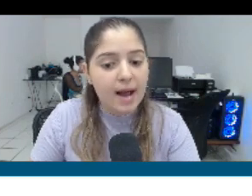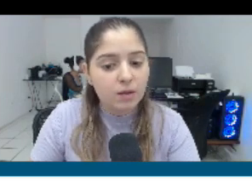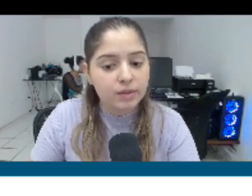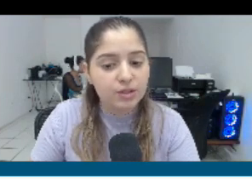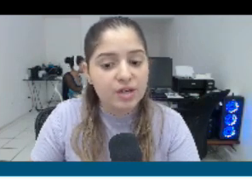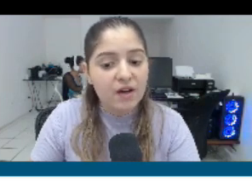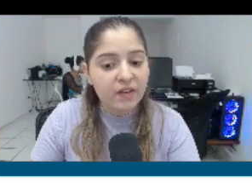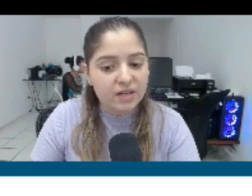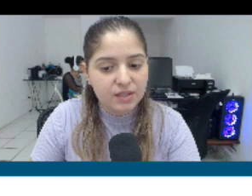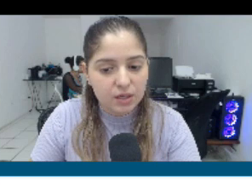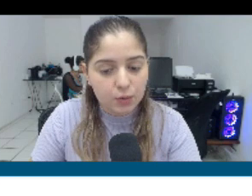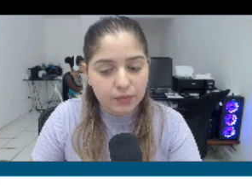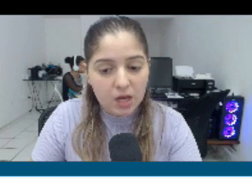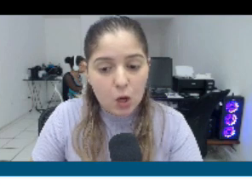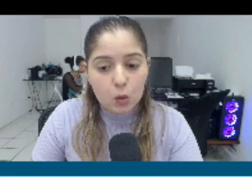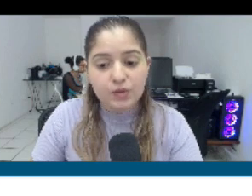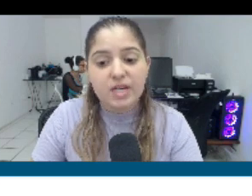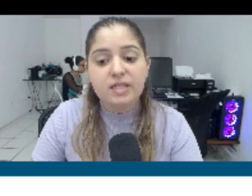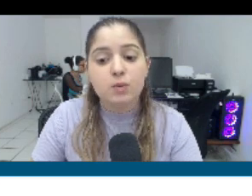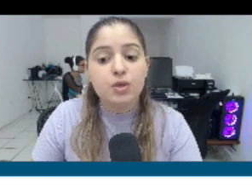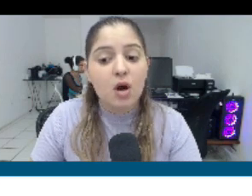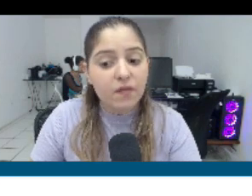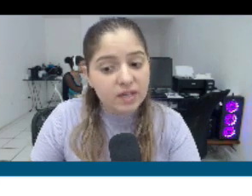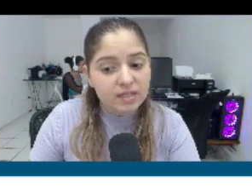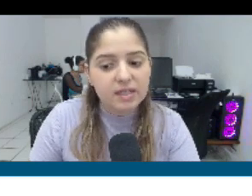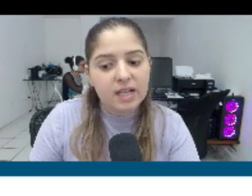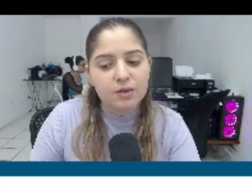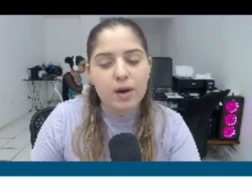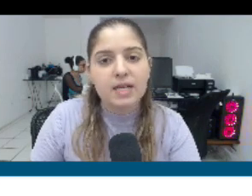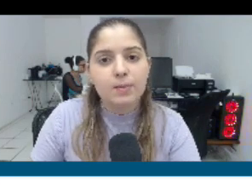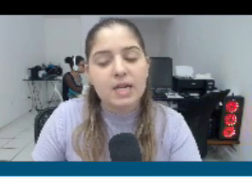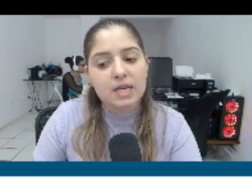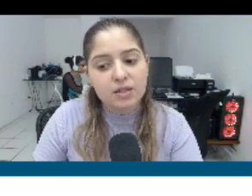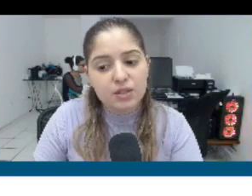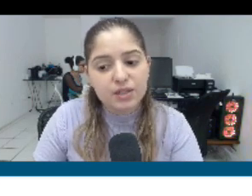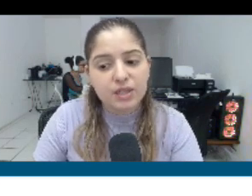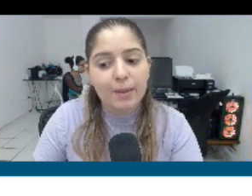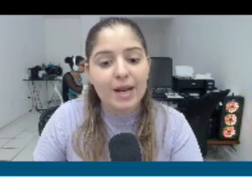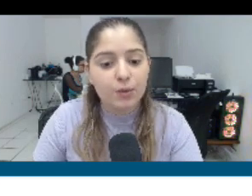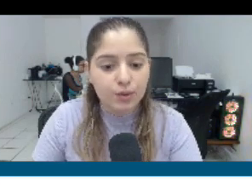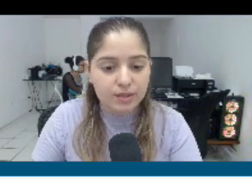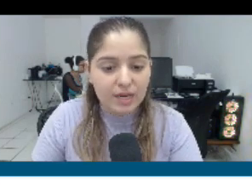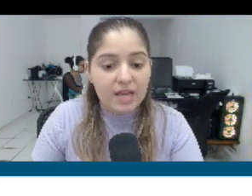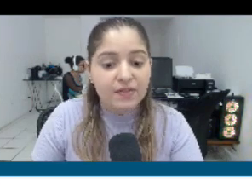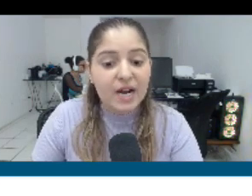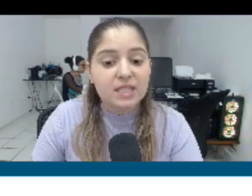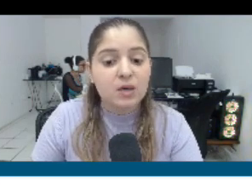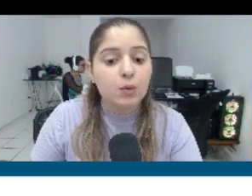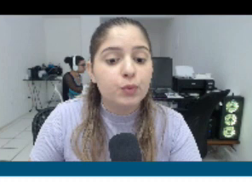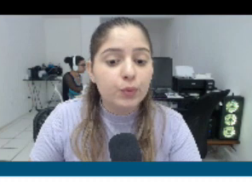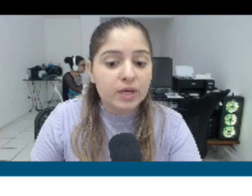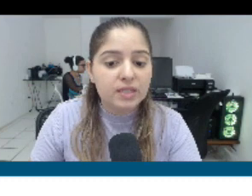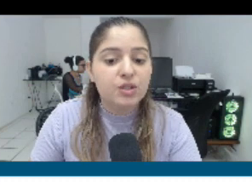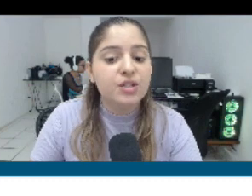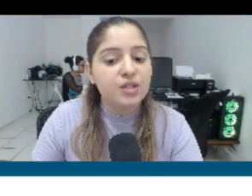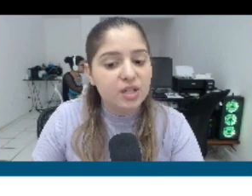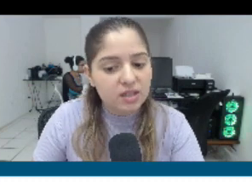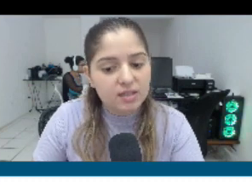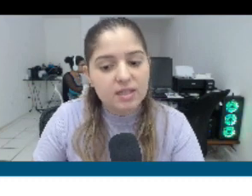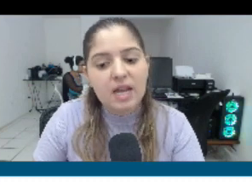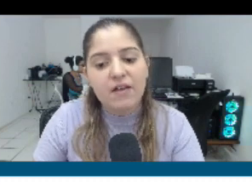Gomes de Barros, já falecido. Os três são jovens, intelectuais, brilhantes e trabalhadores. Trazem